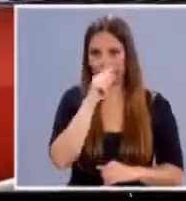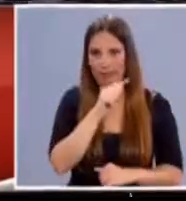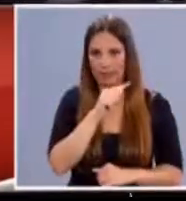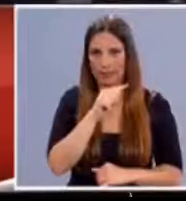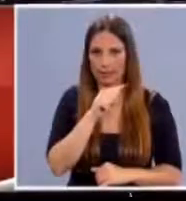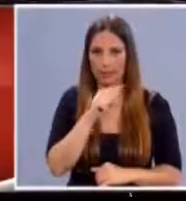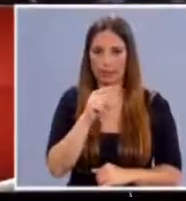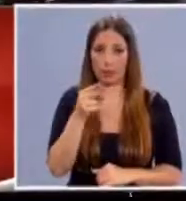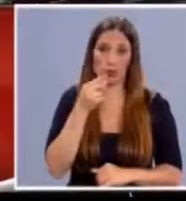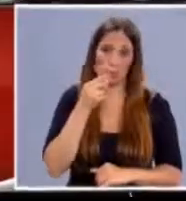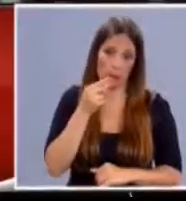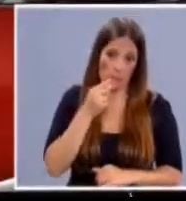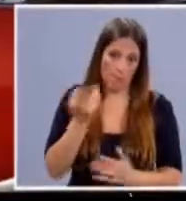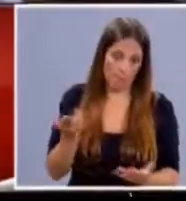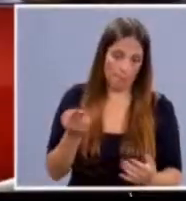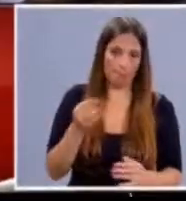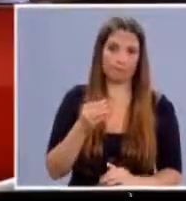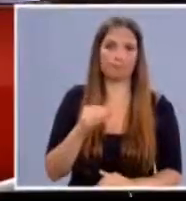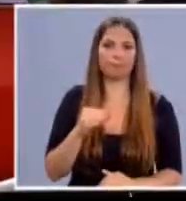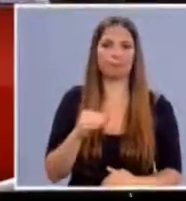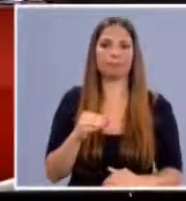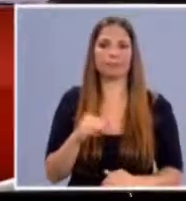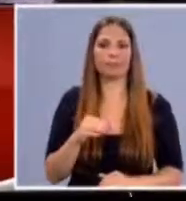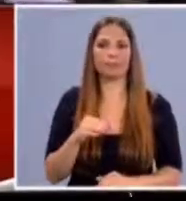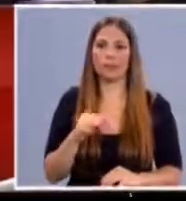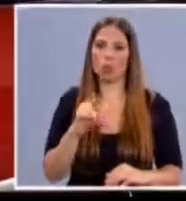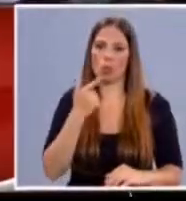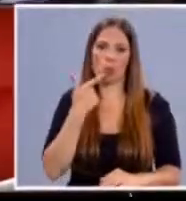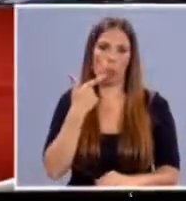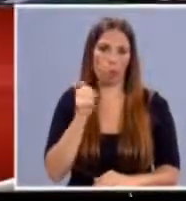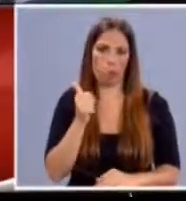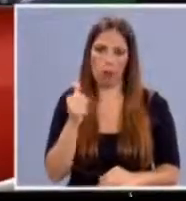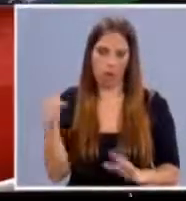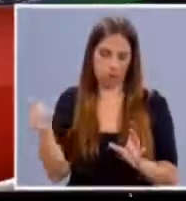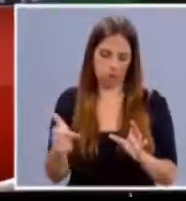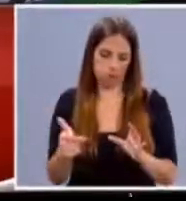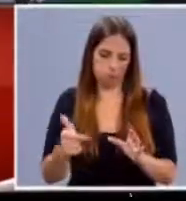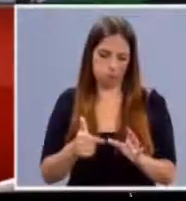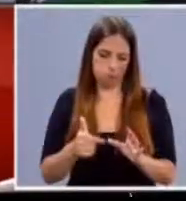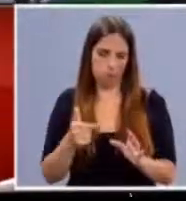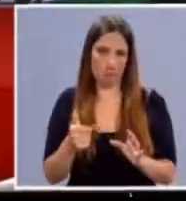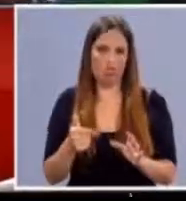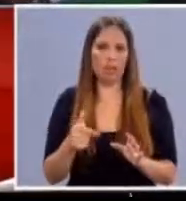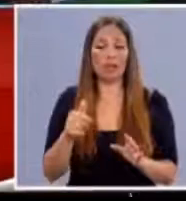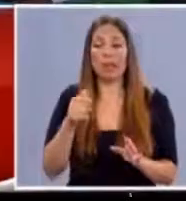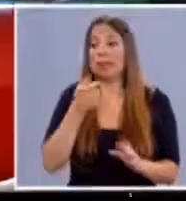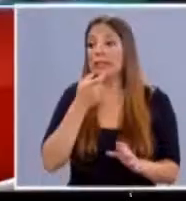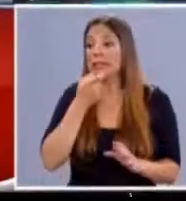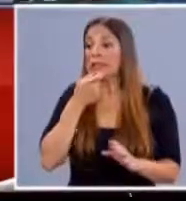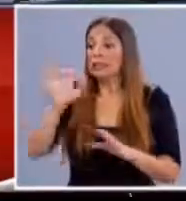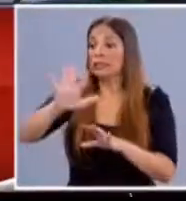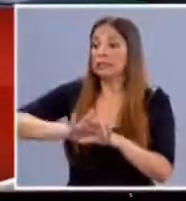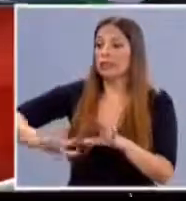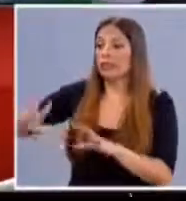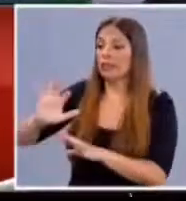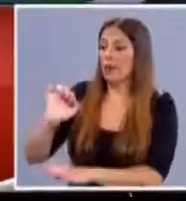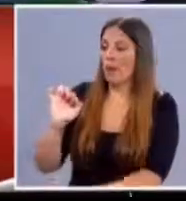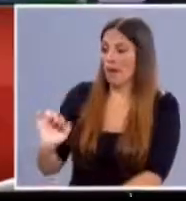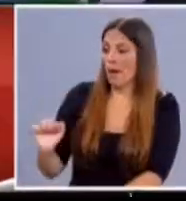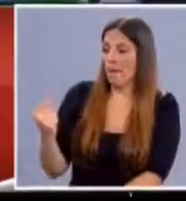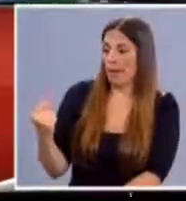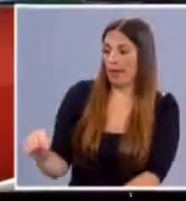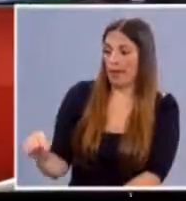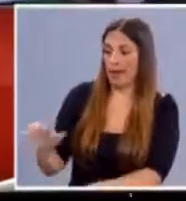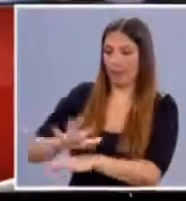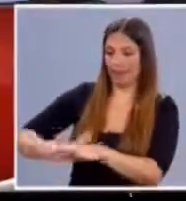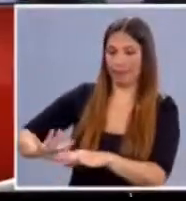para os fumadores, que não será permitido fumar, a não ser nos locais próprios, efetivamente, que existem no pavilhão, mas isto